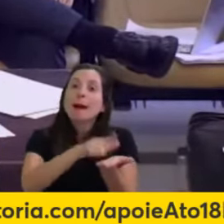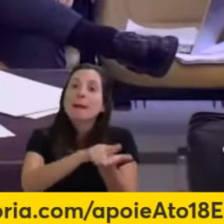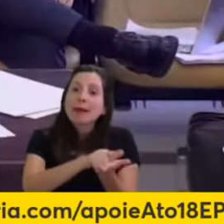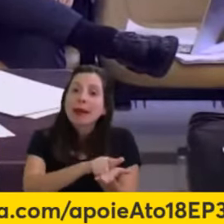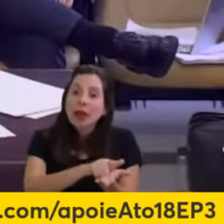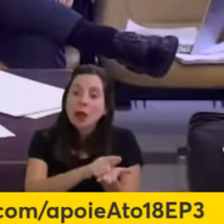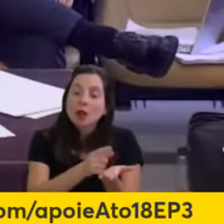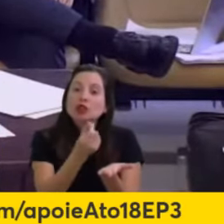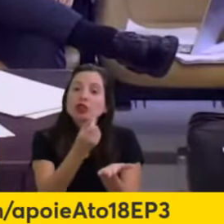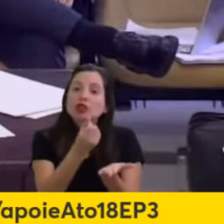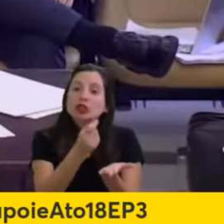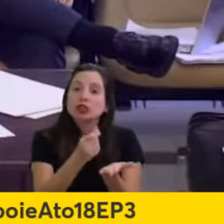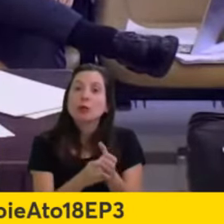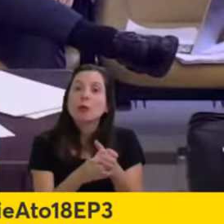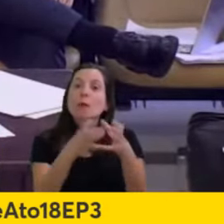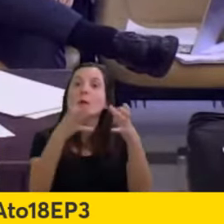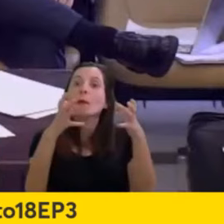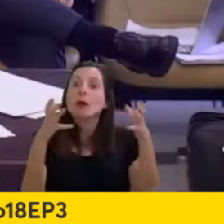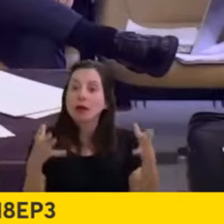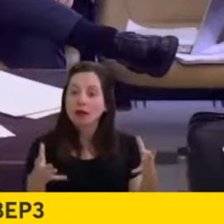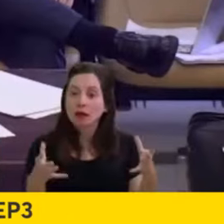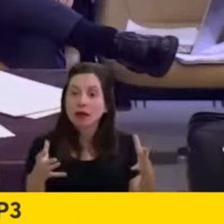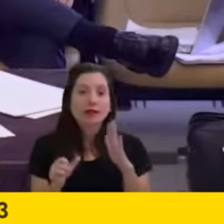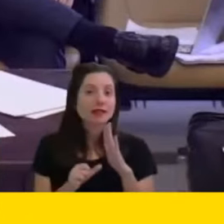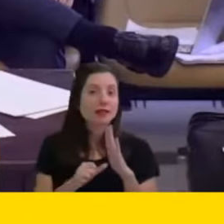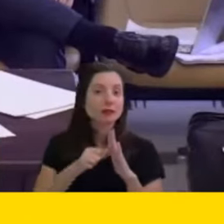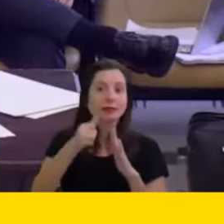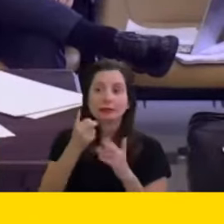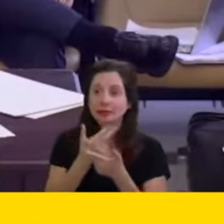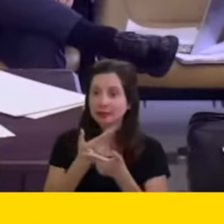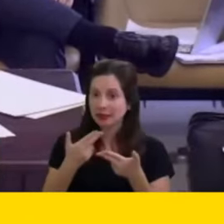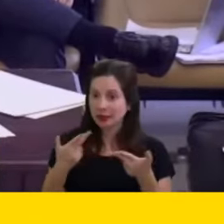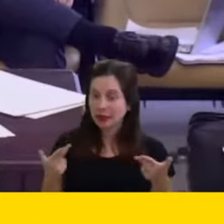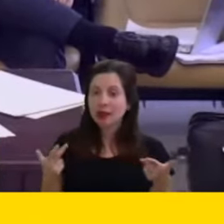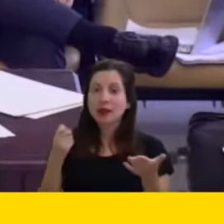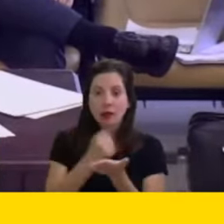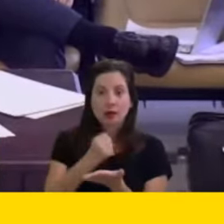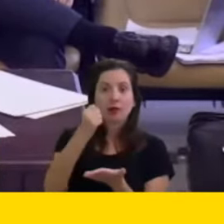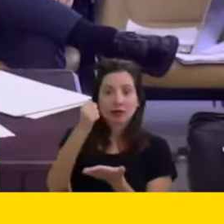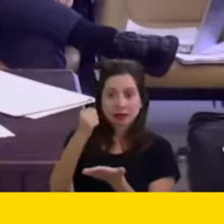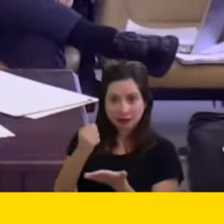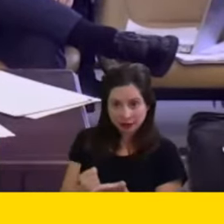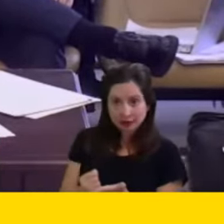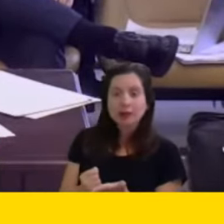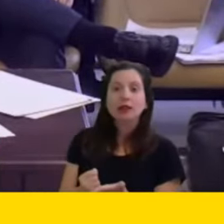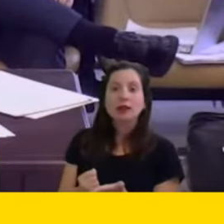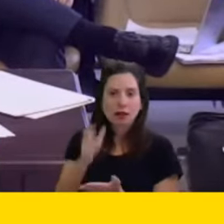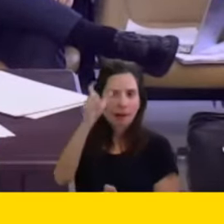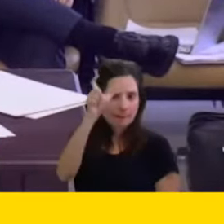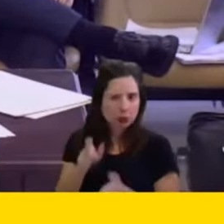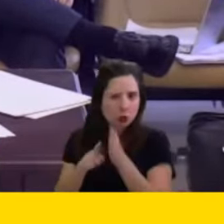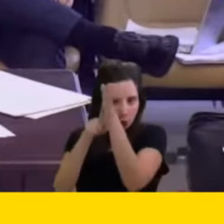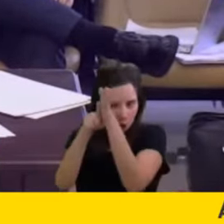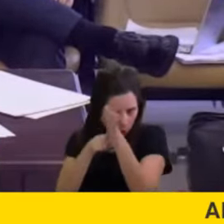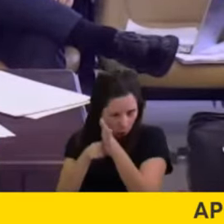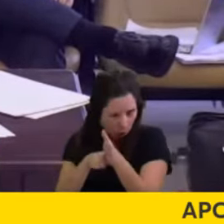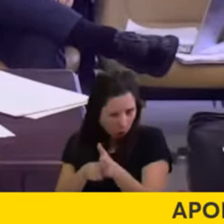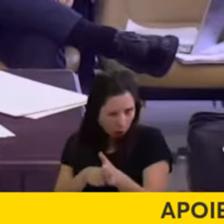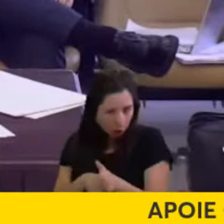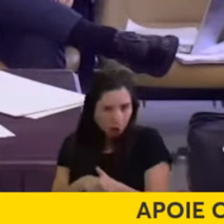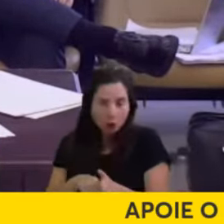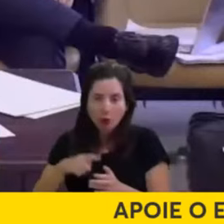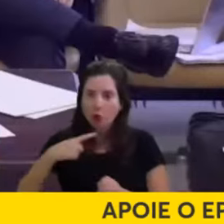pagamentos Qual é uma das primeiras coisas uma das primeiras contratações que os investigados fazem né quando vão para